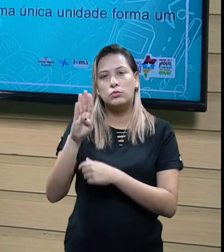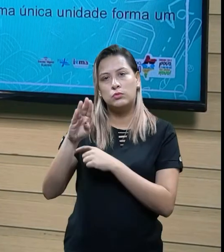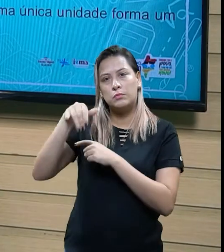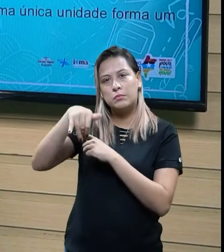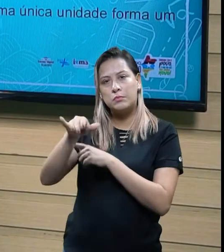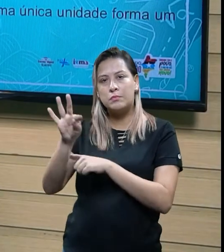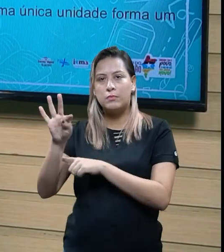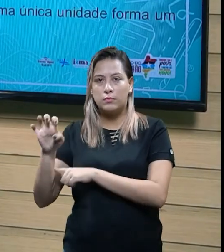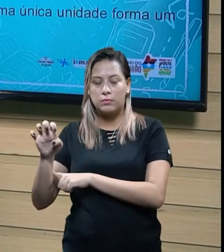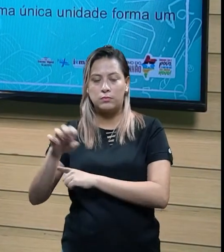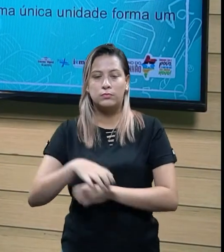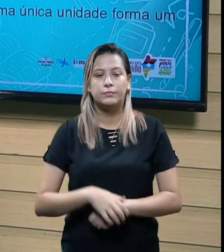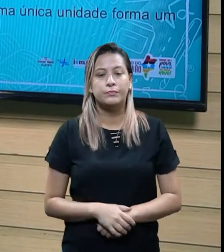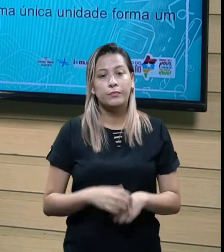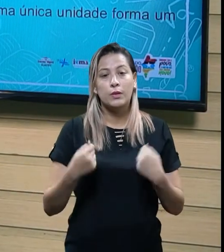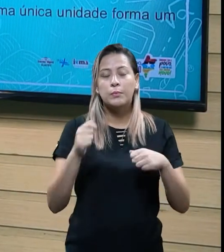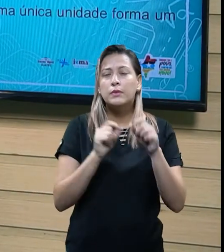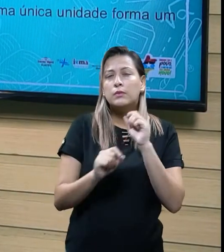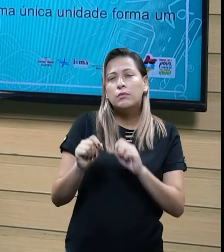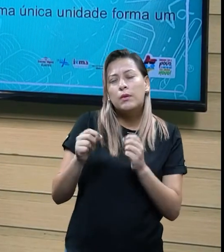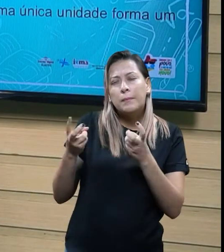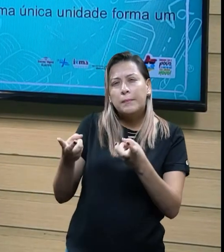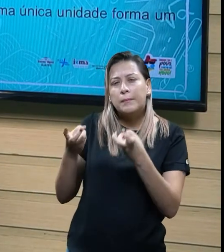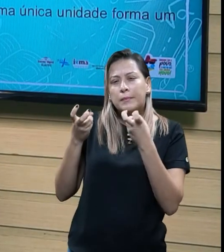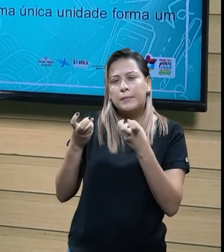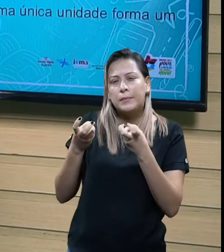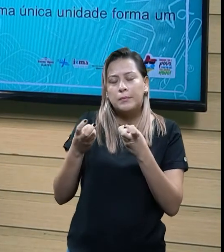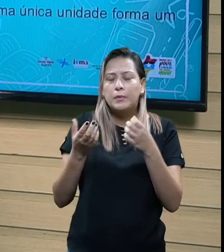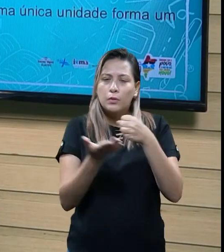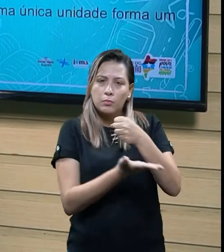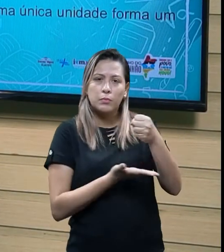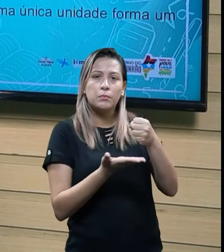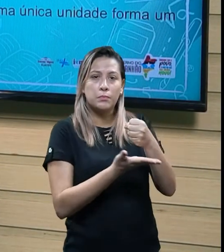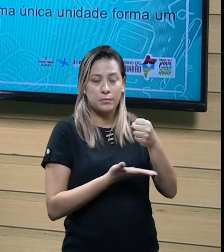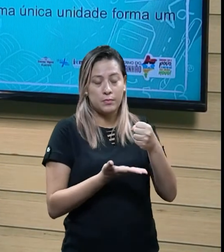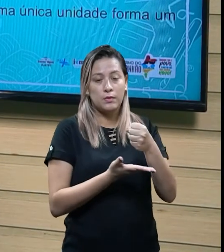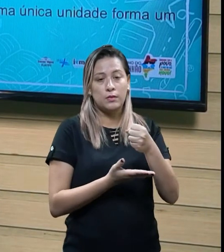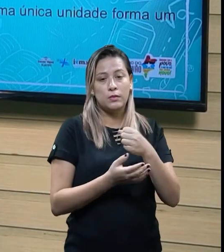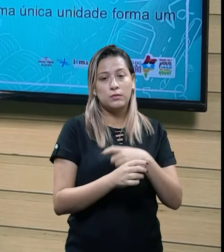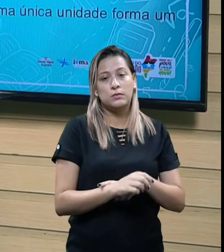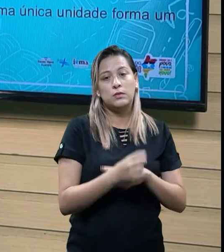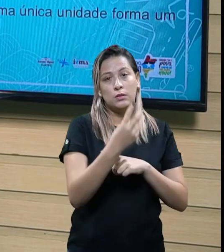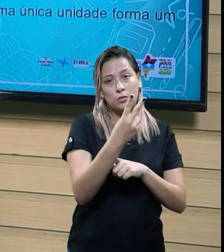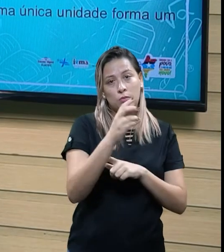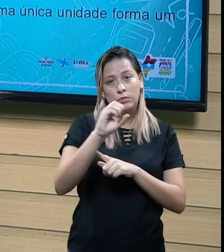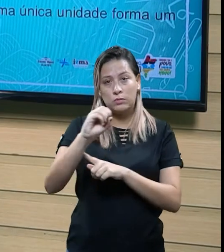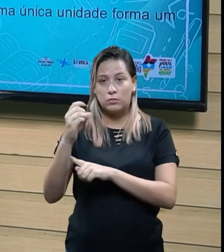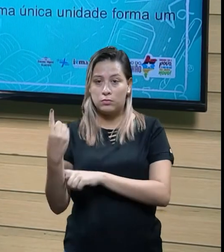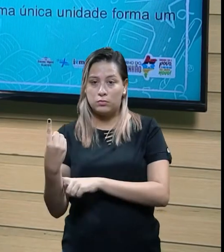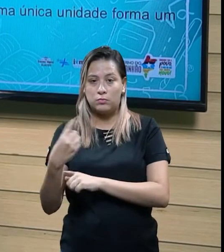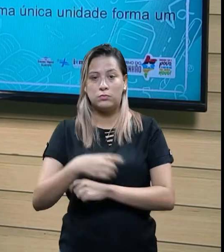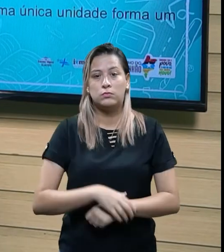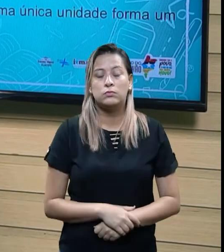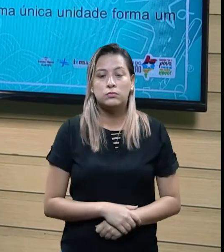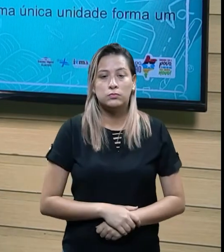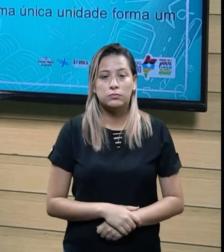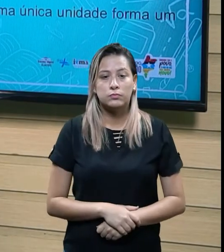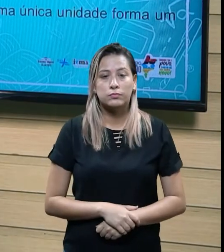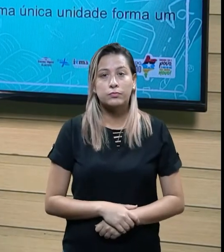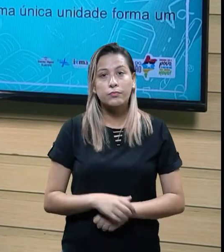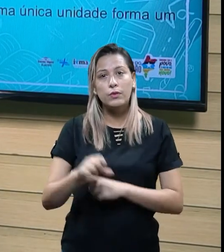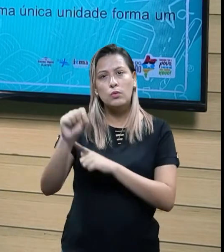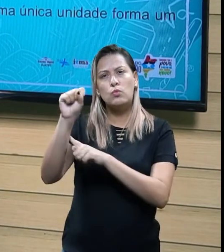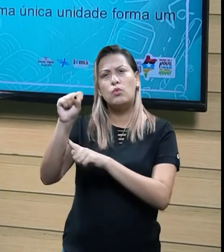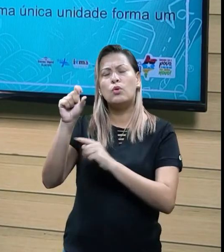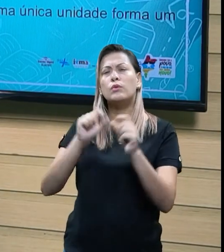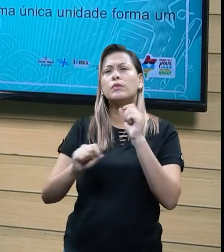8 dígitos, a gente tem que entender o seguinte: como a base é 2, 0, 1, esse 8 é a